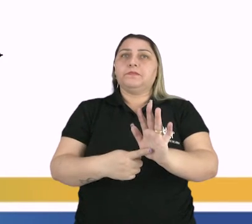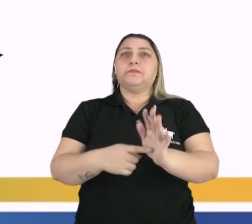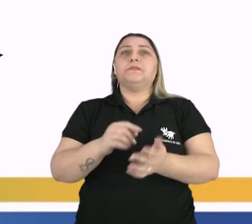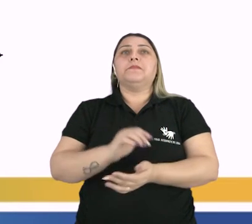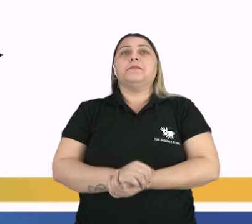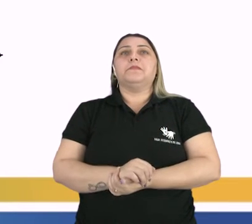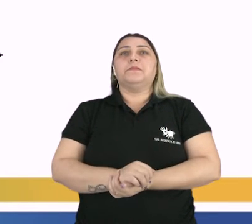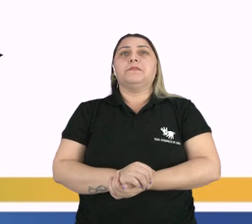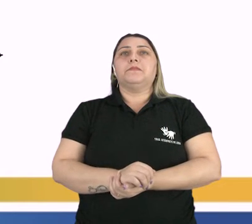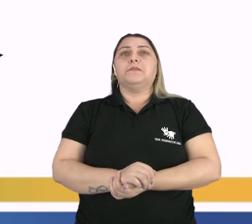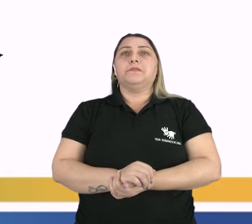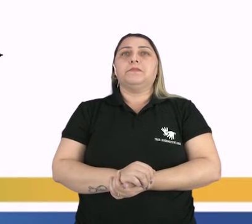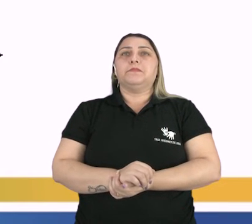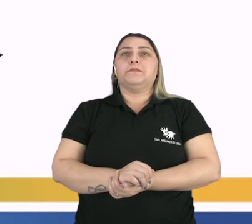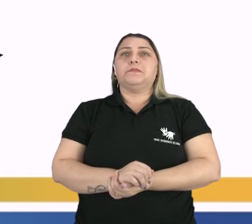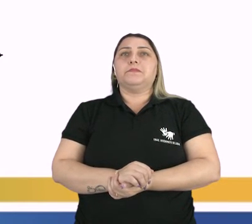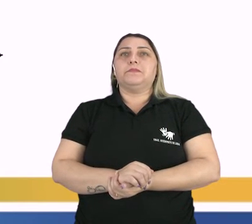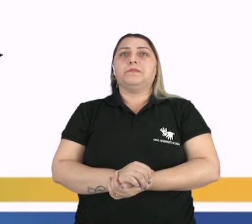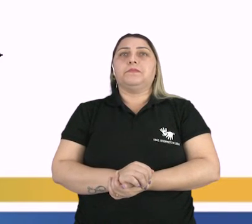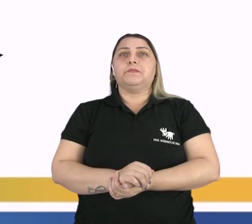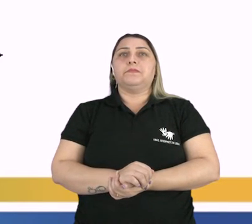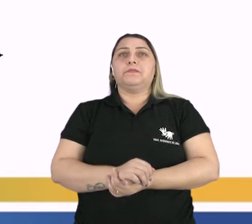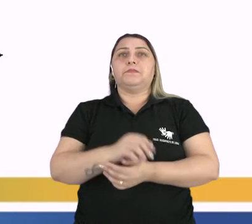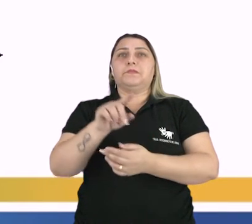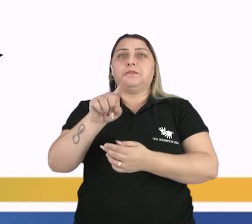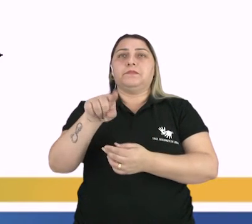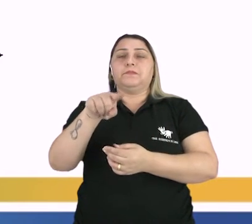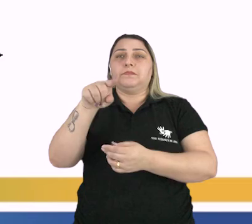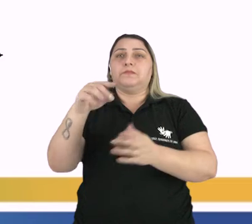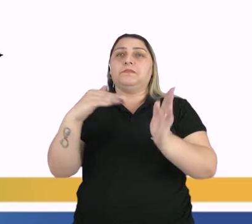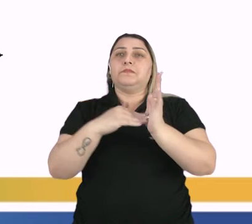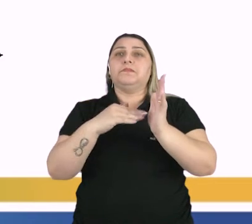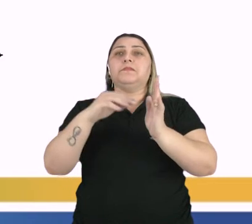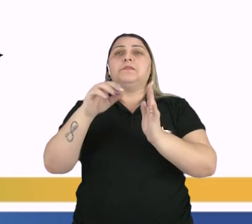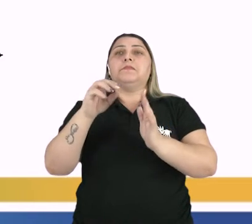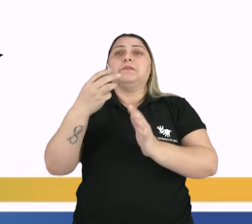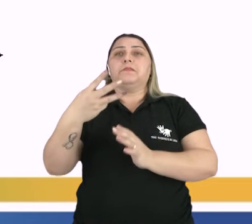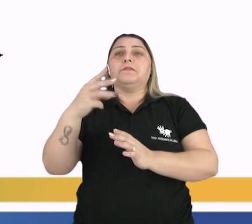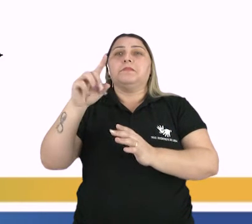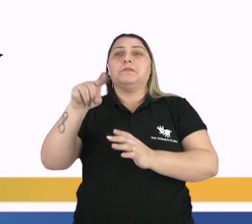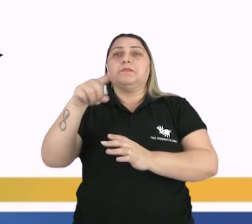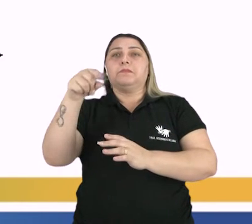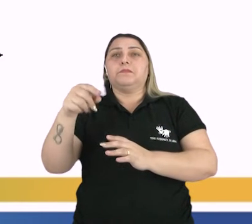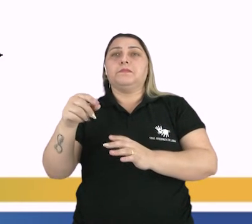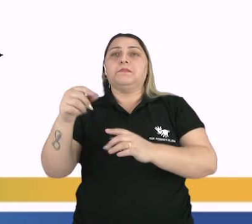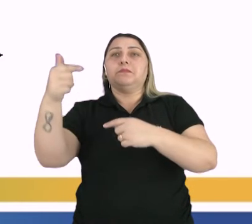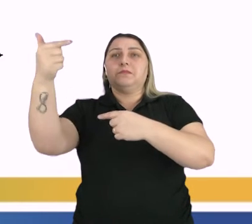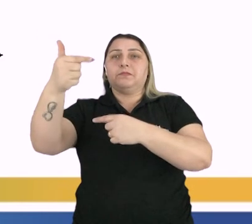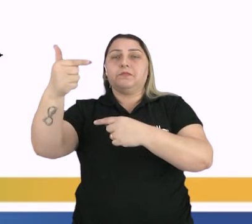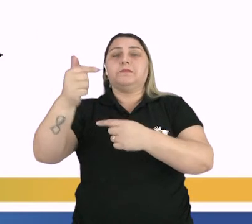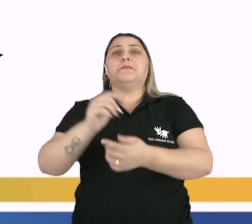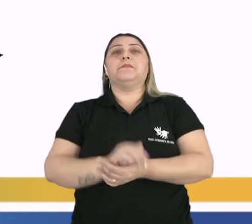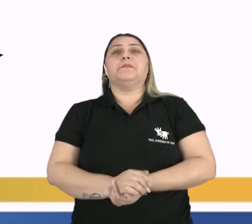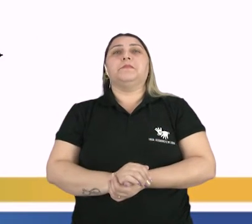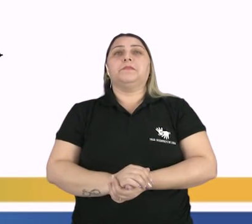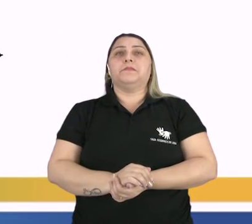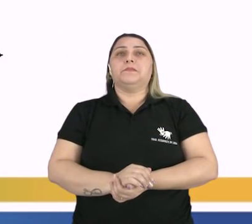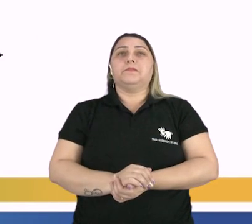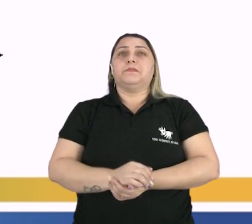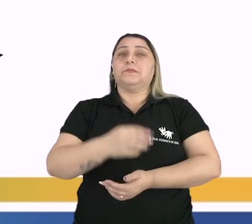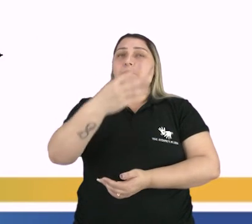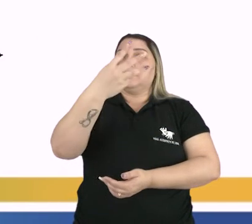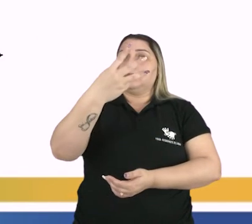como intervalo lá, de π até 3π sobre 2. Imediato, nós sabemos que é